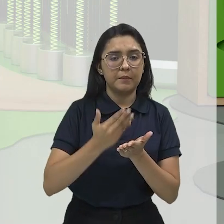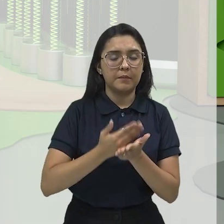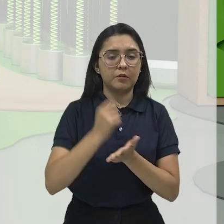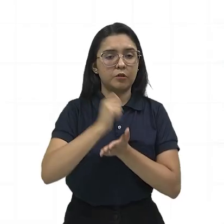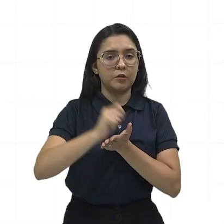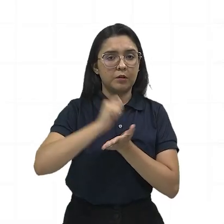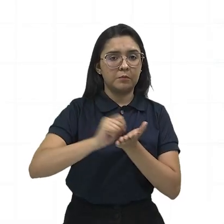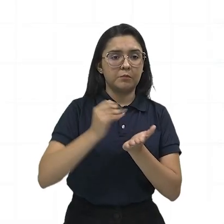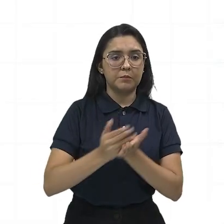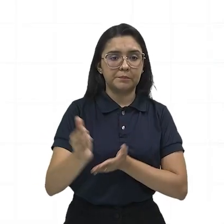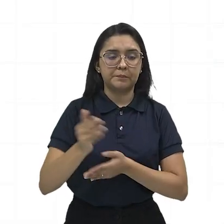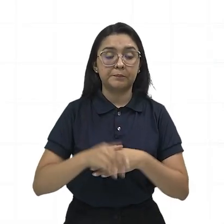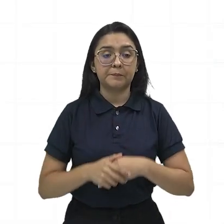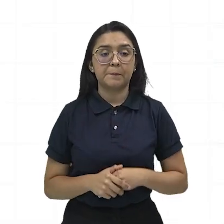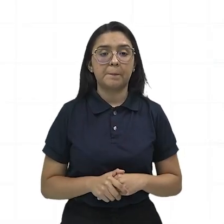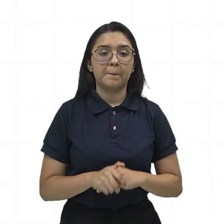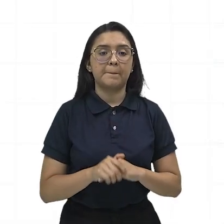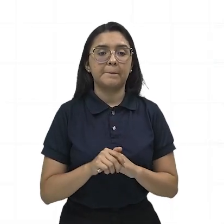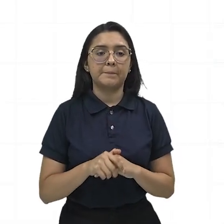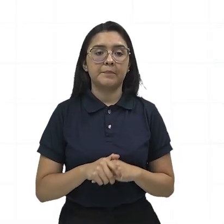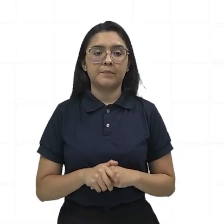anotar.